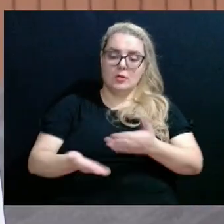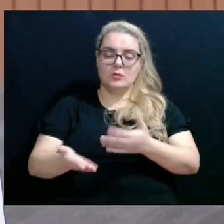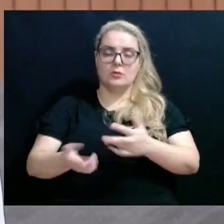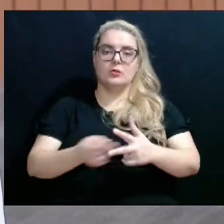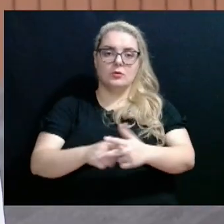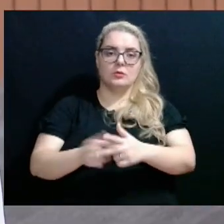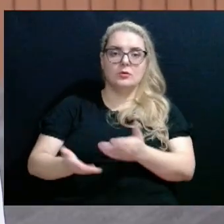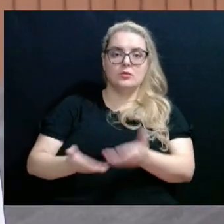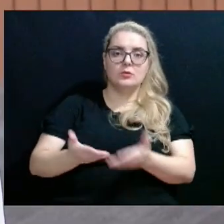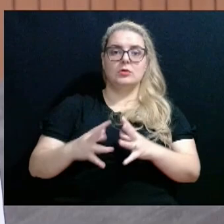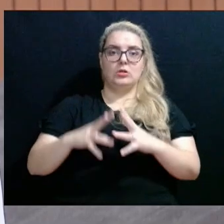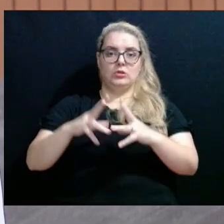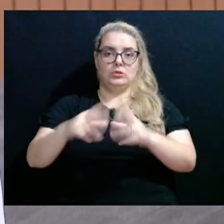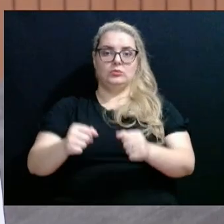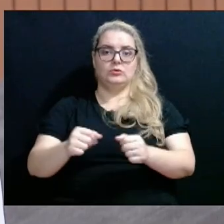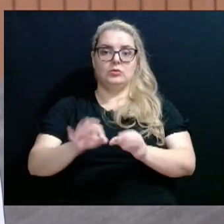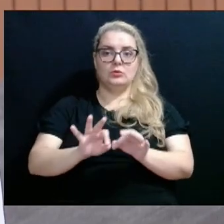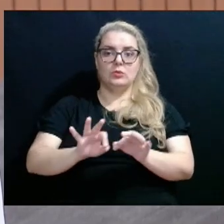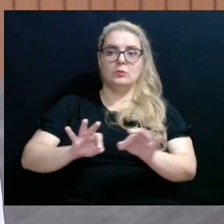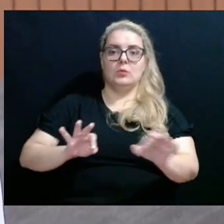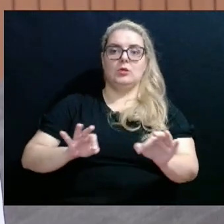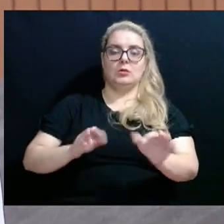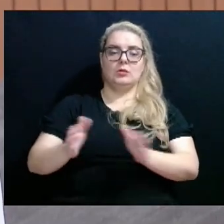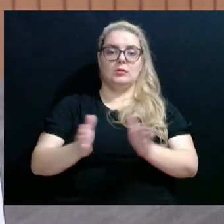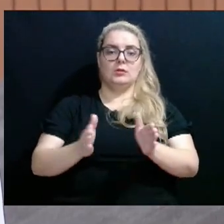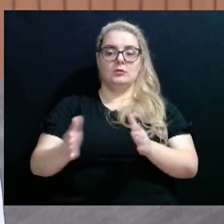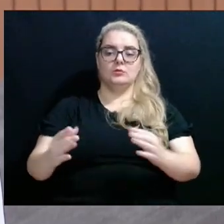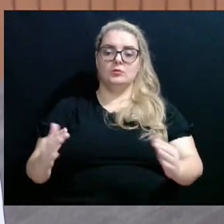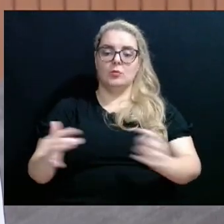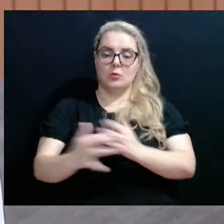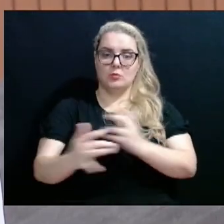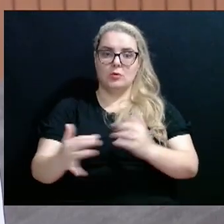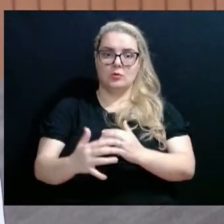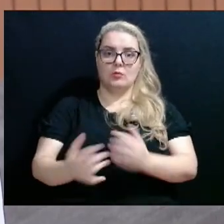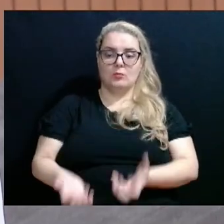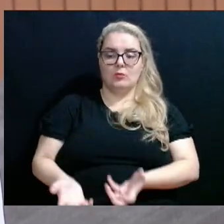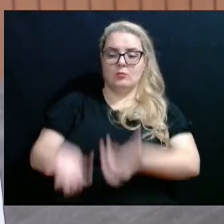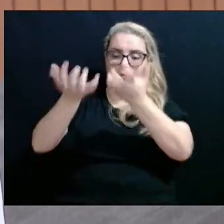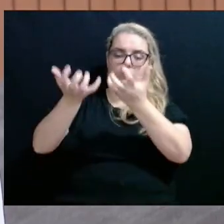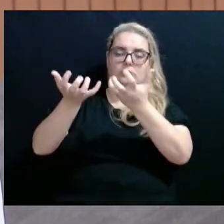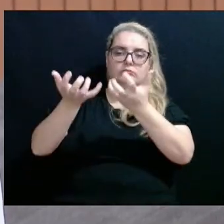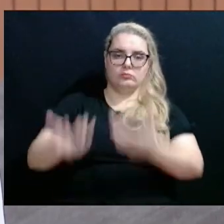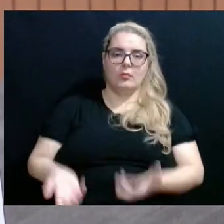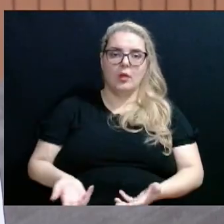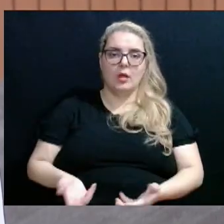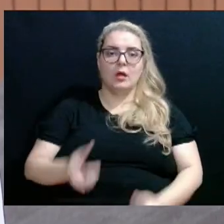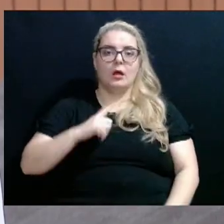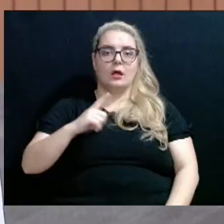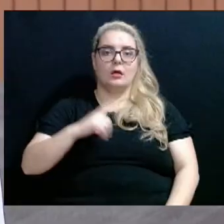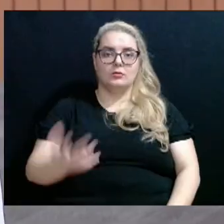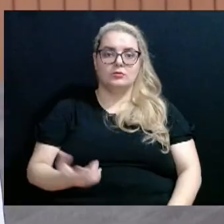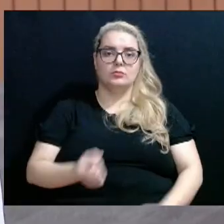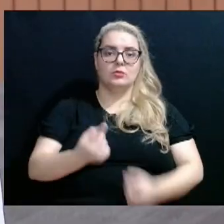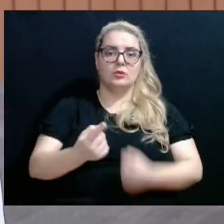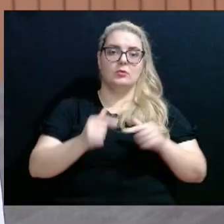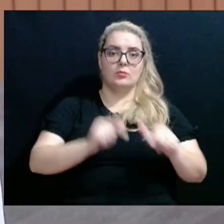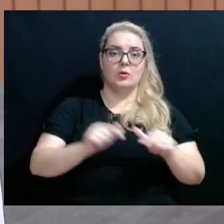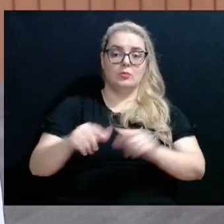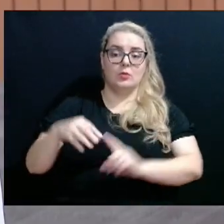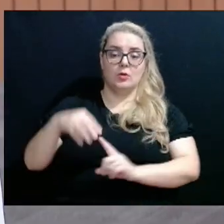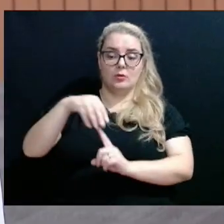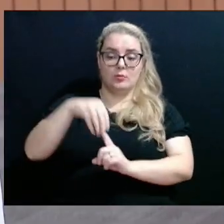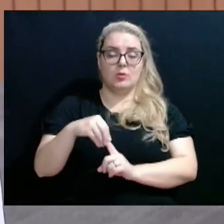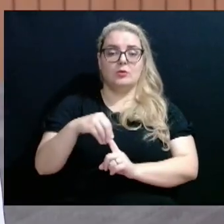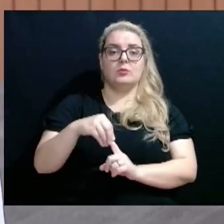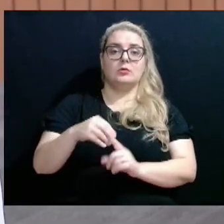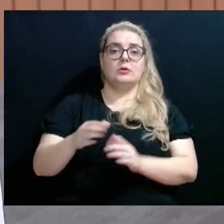toda a extensão desse trecho urbano, né? Porque os matos estão gigantescos, existem alguns pontos de ônibus nesse trecho e a